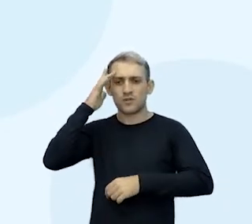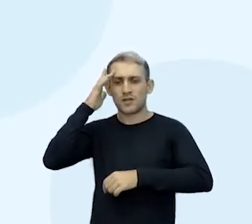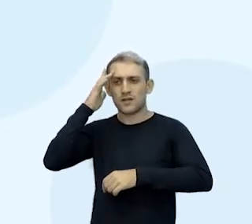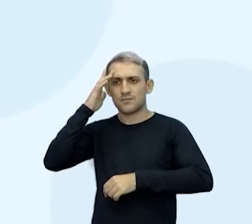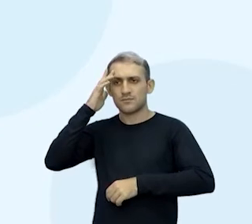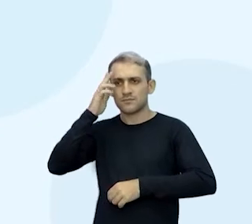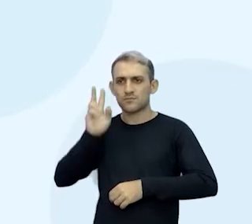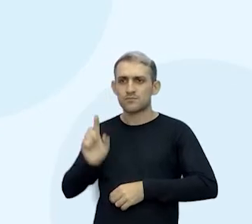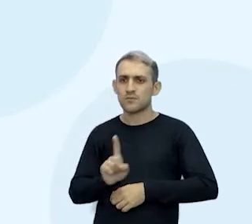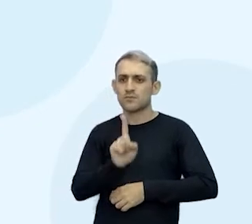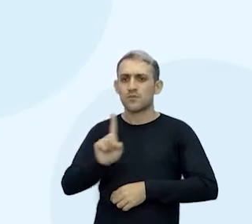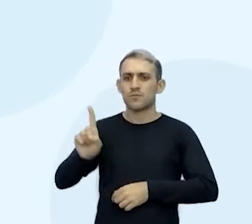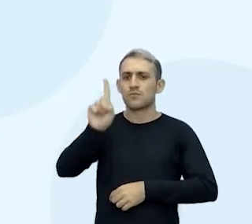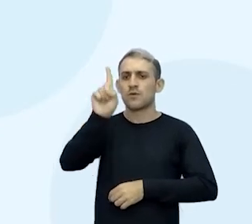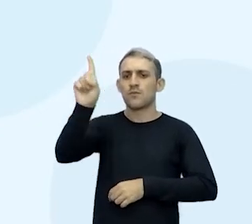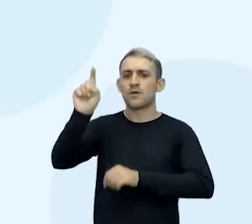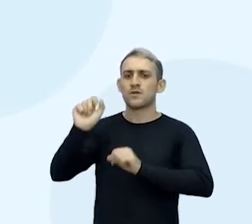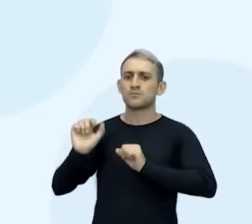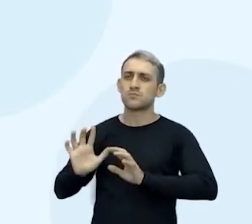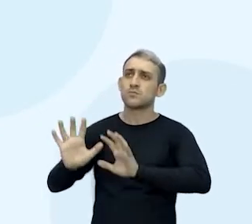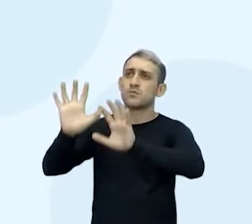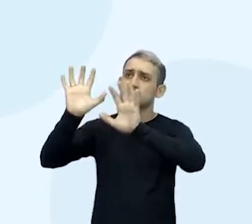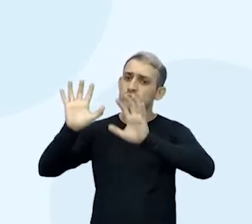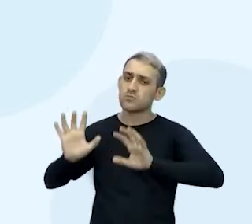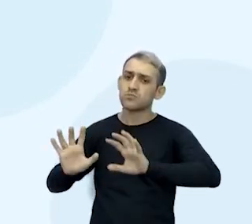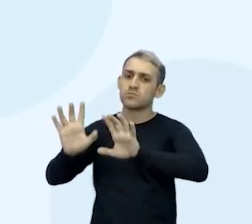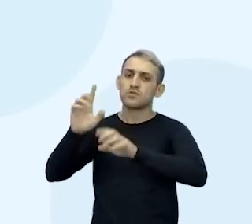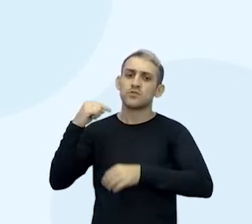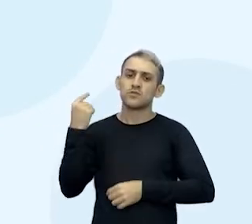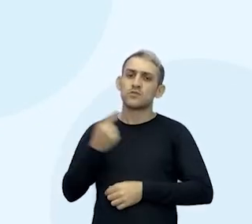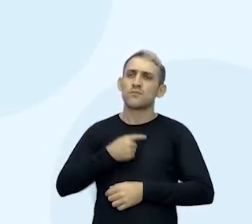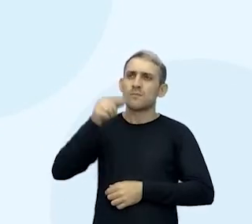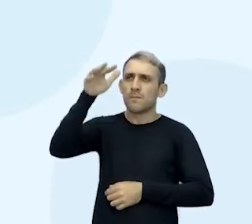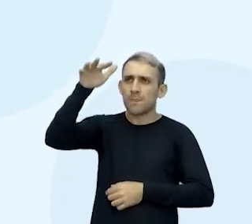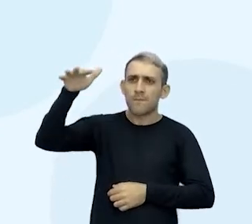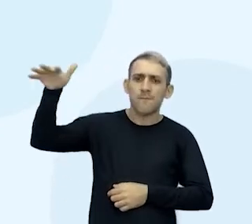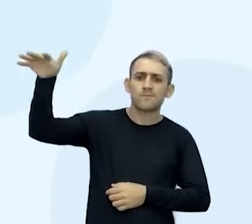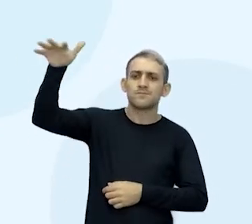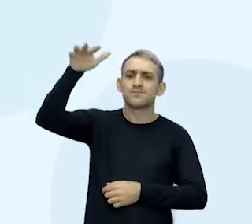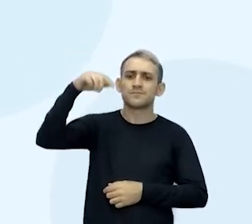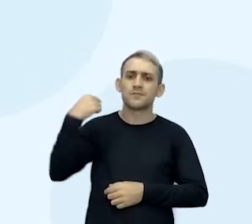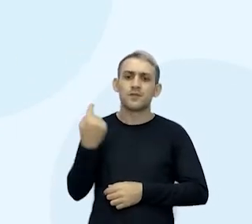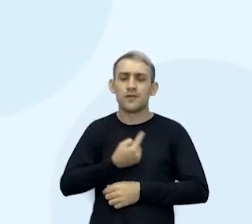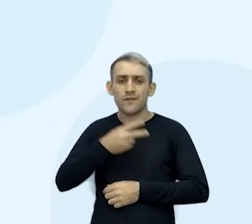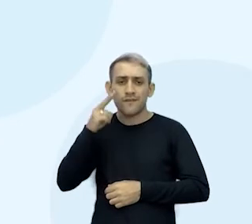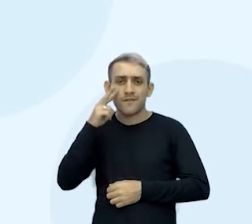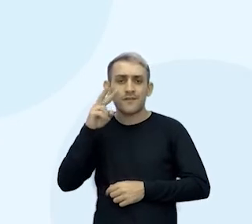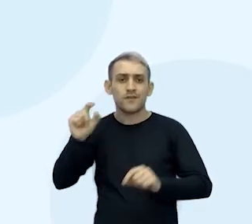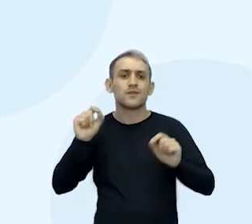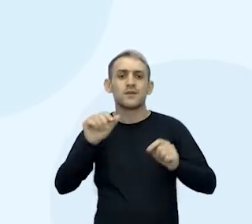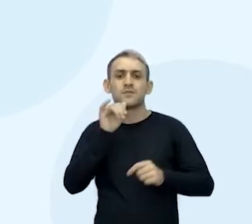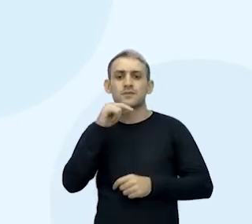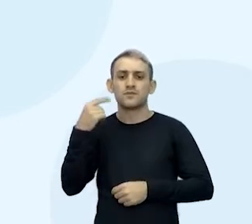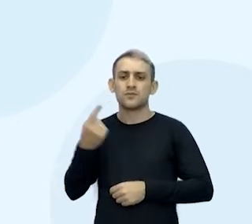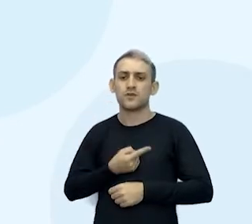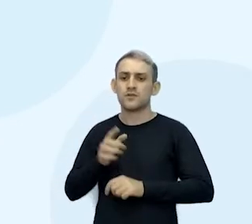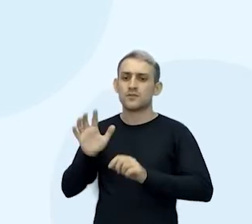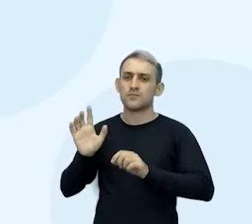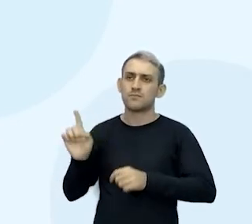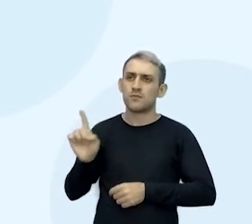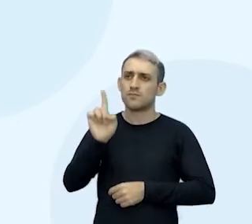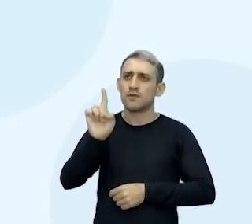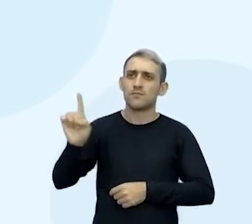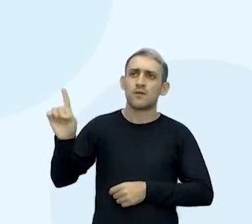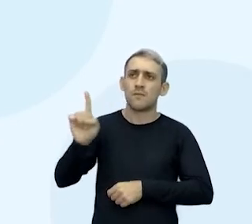está indo às alturas, tá certo? Então, a gente estava lá no alto, e aí a gente viu, professor, que quanto mais alto a gente